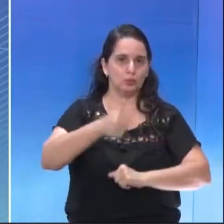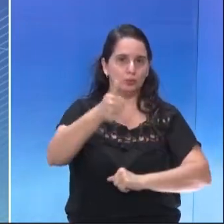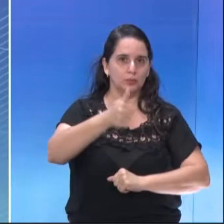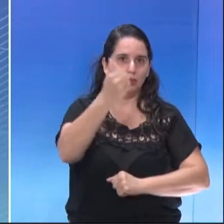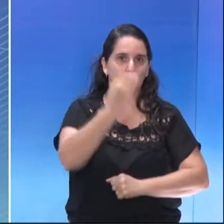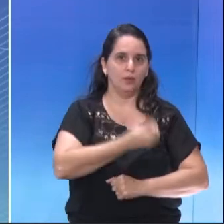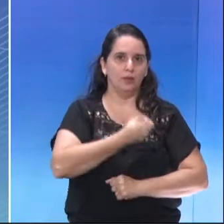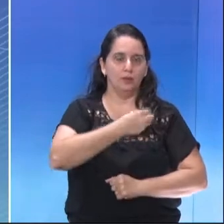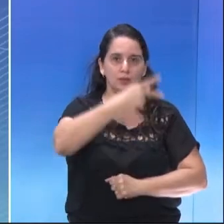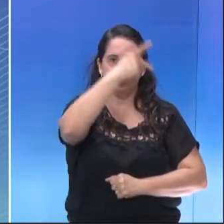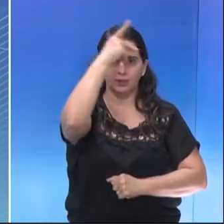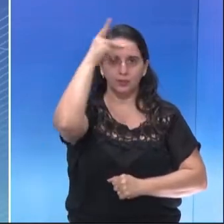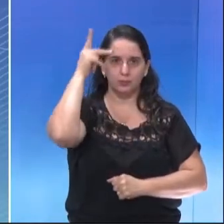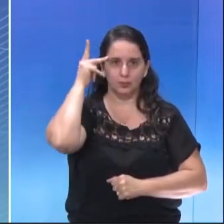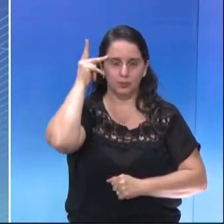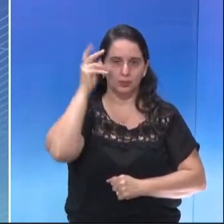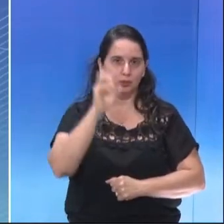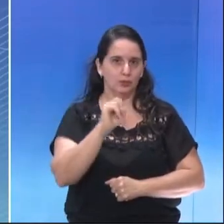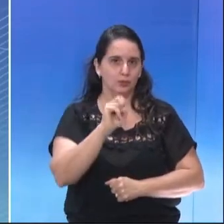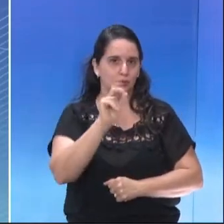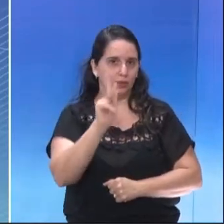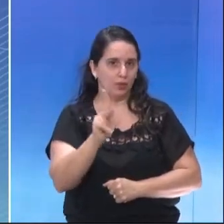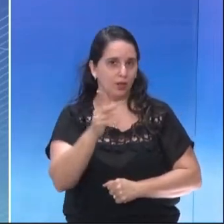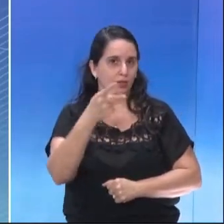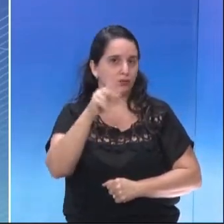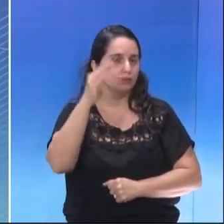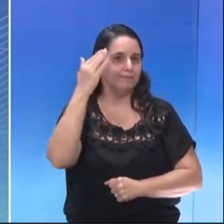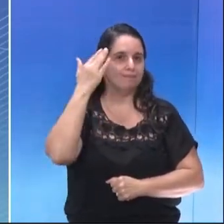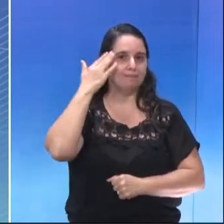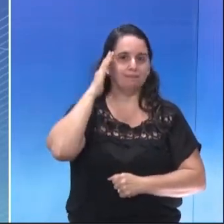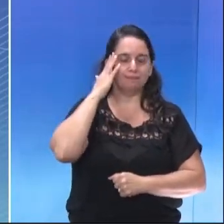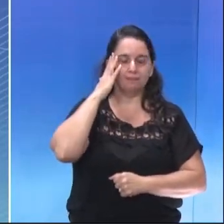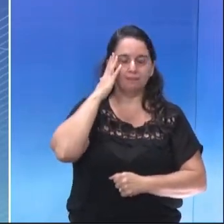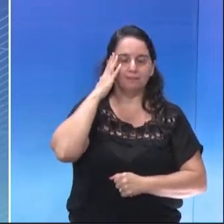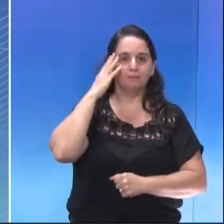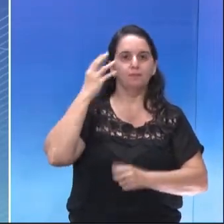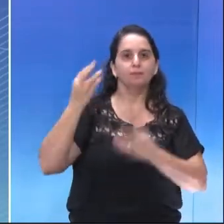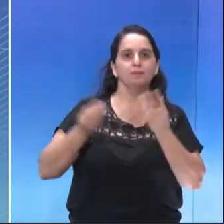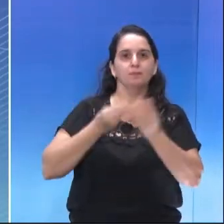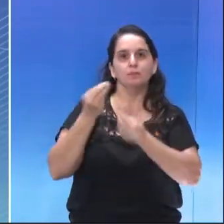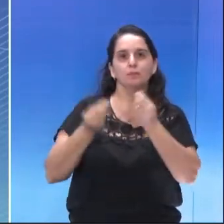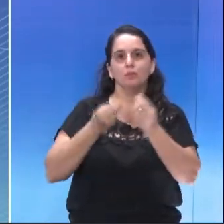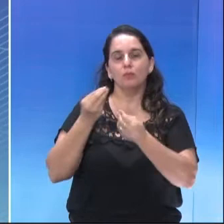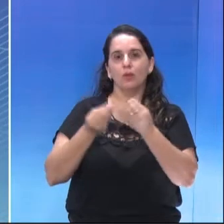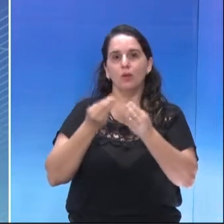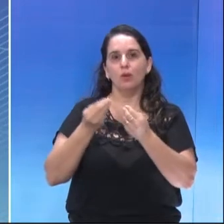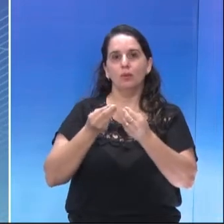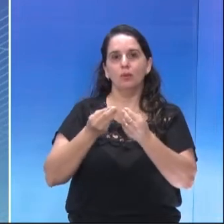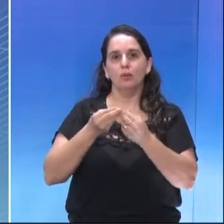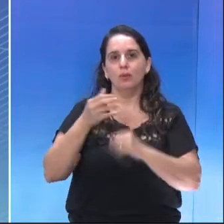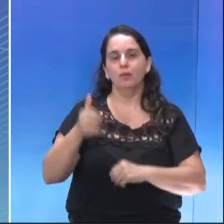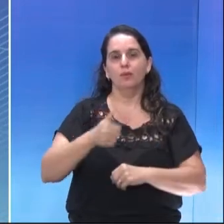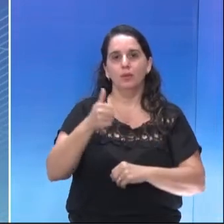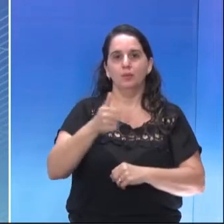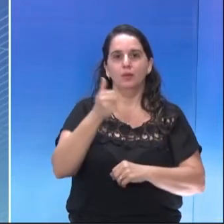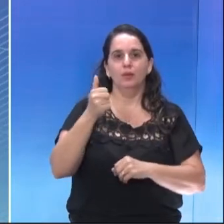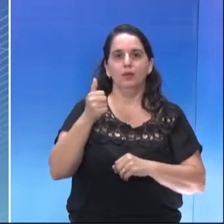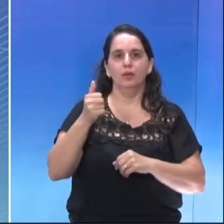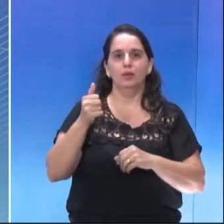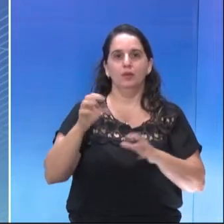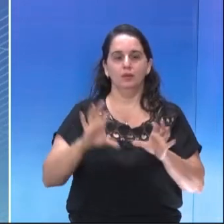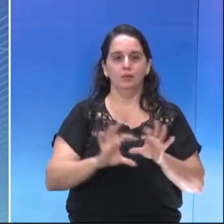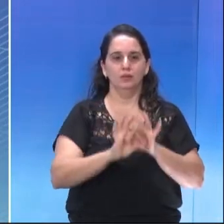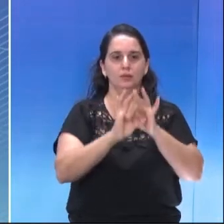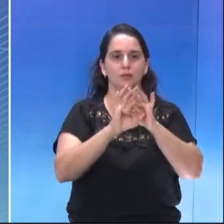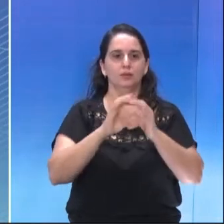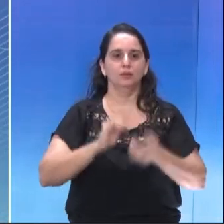cidadão. Ok? Então, o seu entendimento é que as ações da intervenção precisam ser conjuntas.